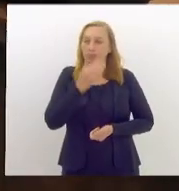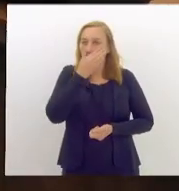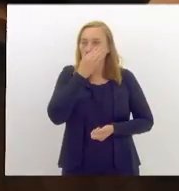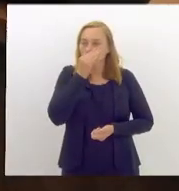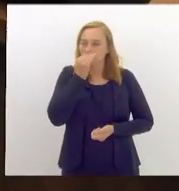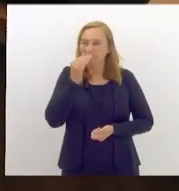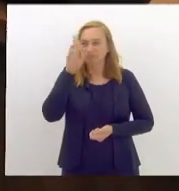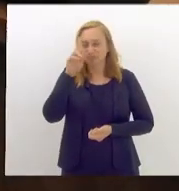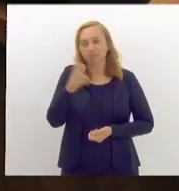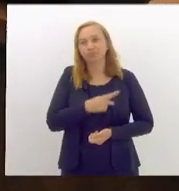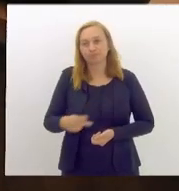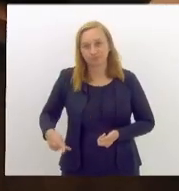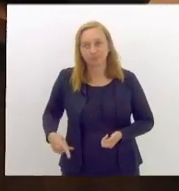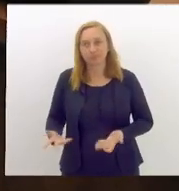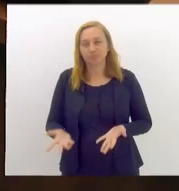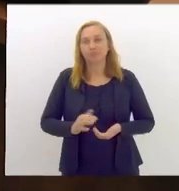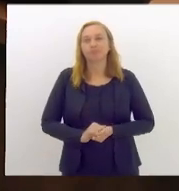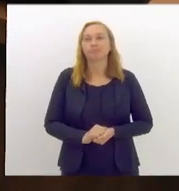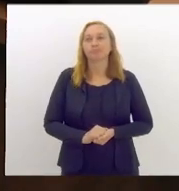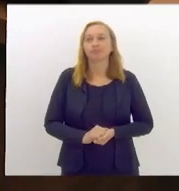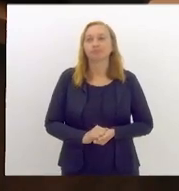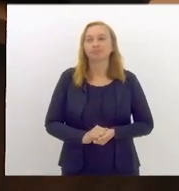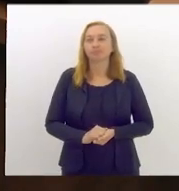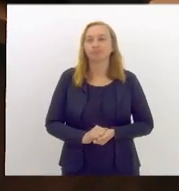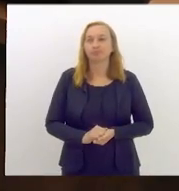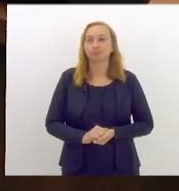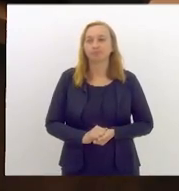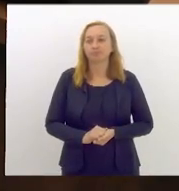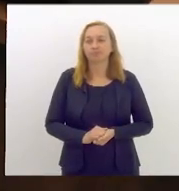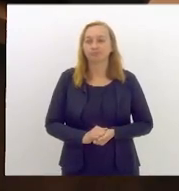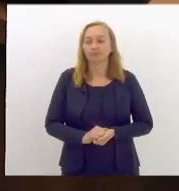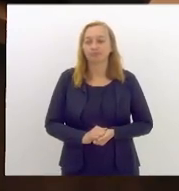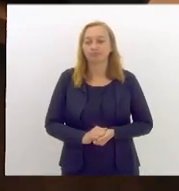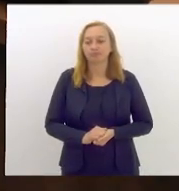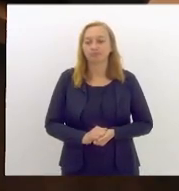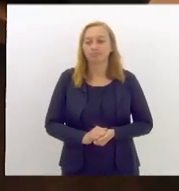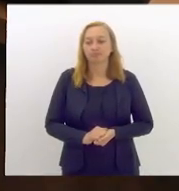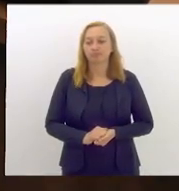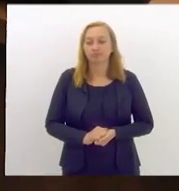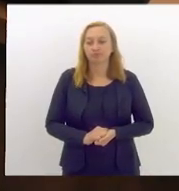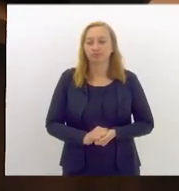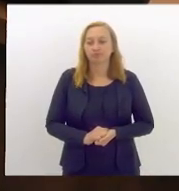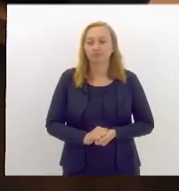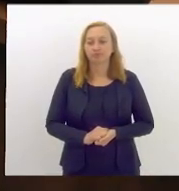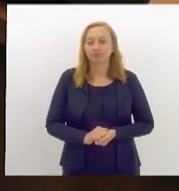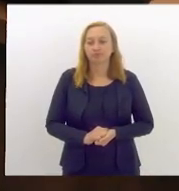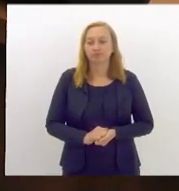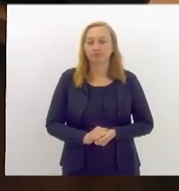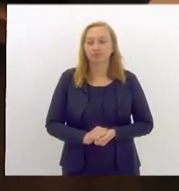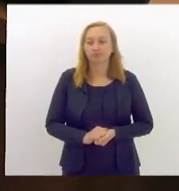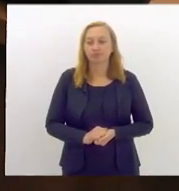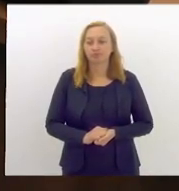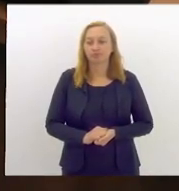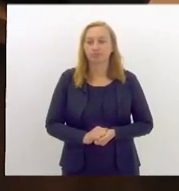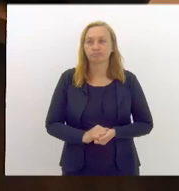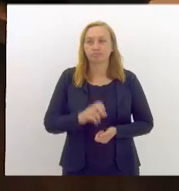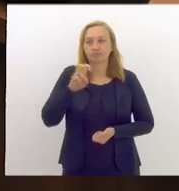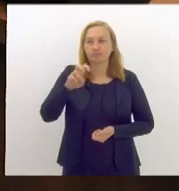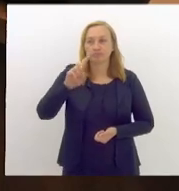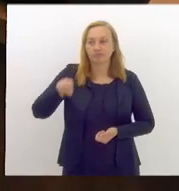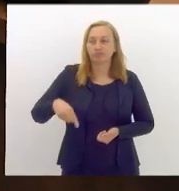senhor presidente se eu aplicar os